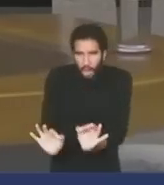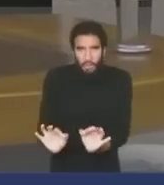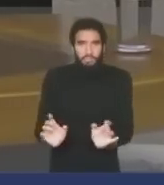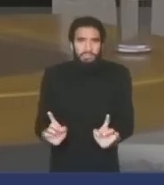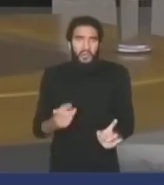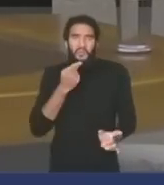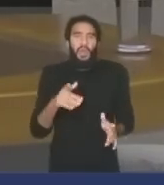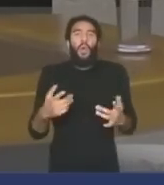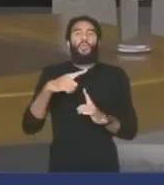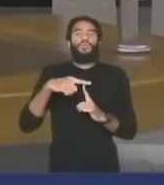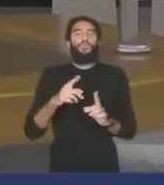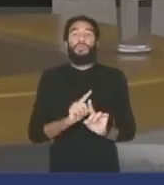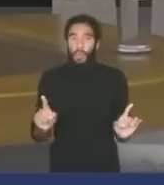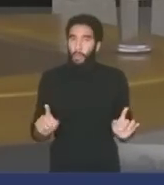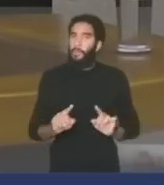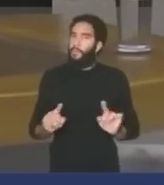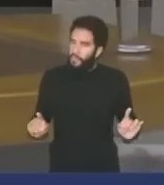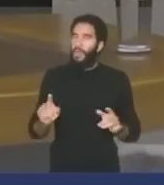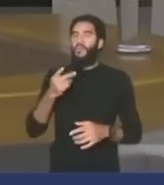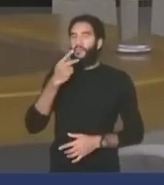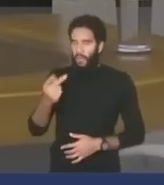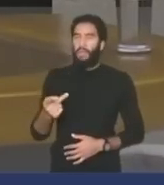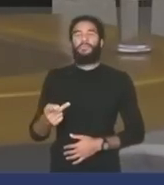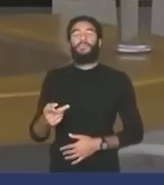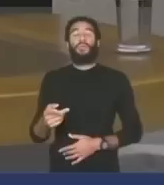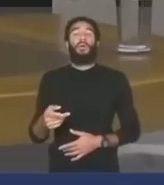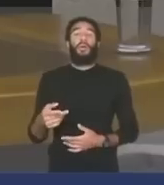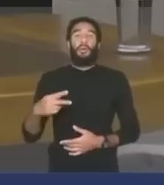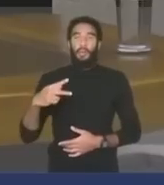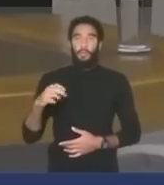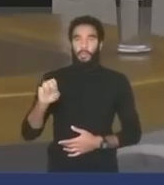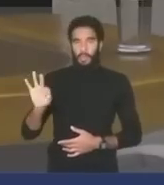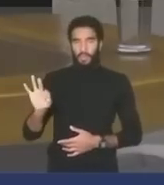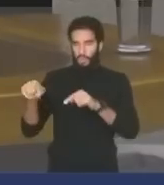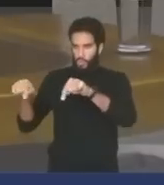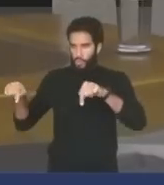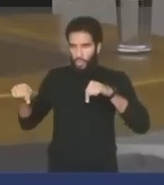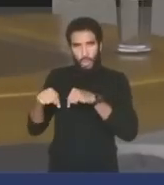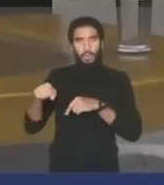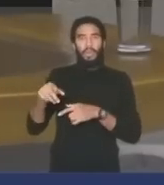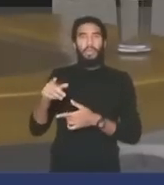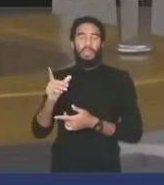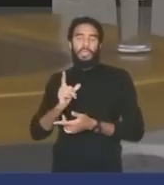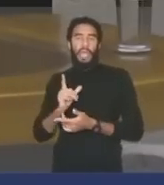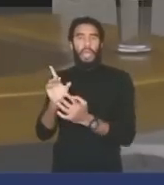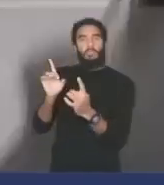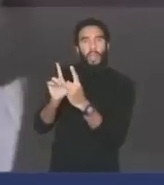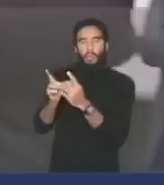cartaz. Apenas diz que é preciso que os pet shops, que são estabelecimentos que atendem as pessoas, que têm um